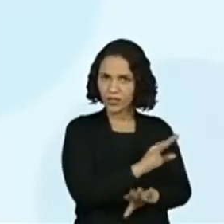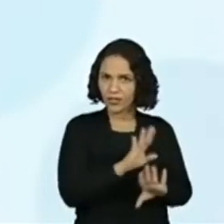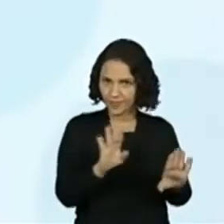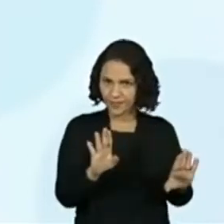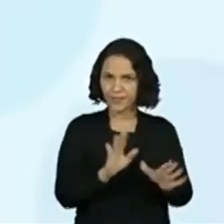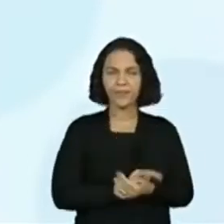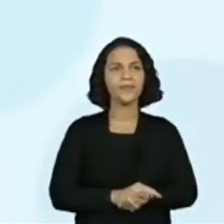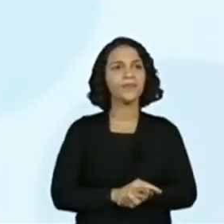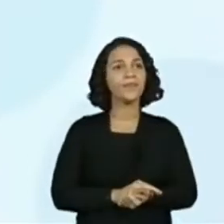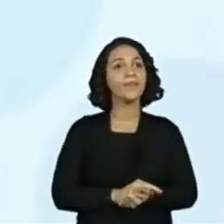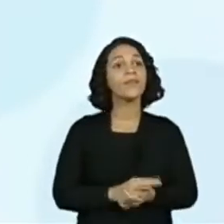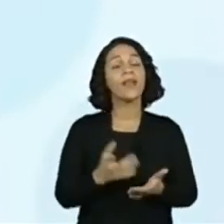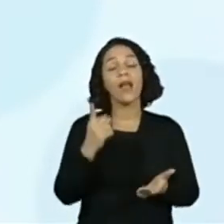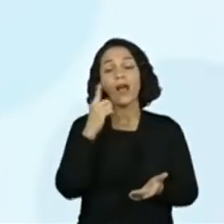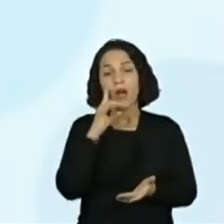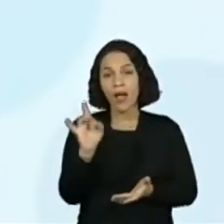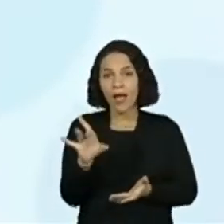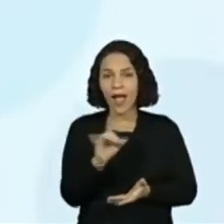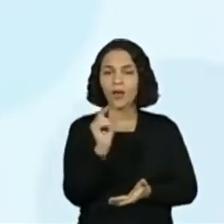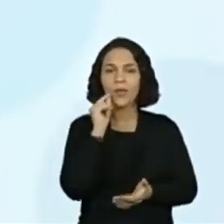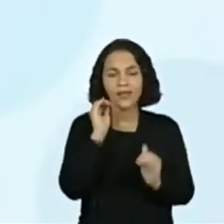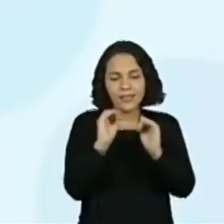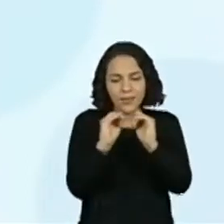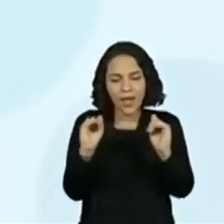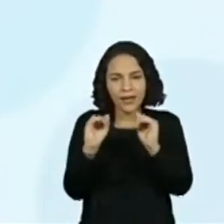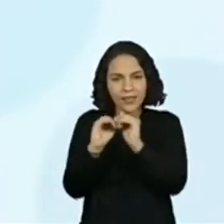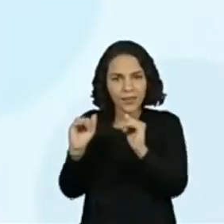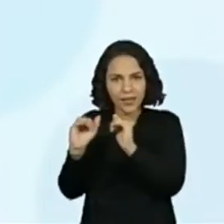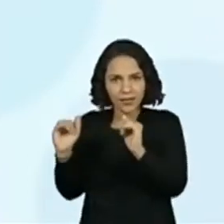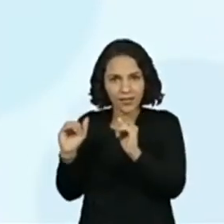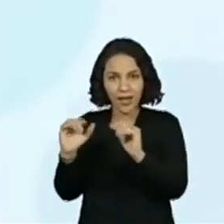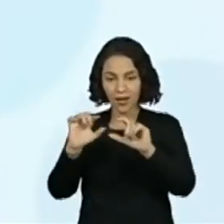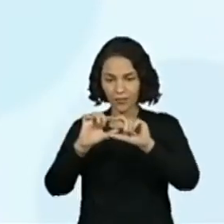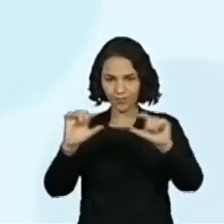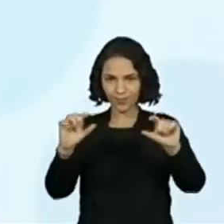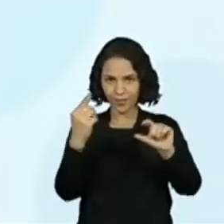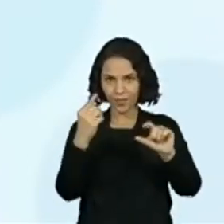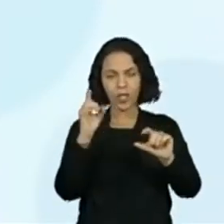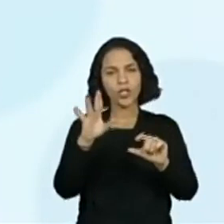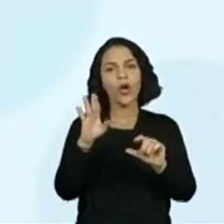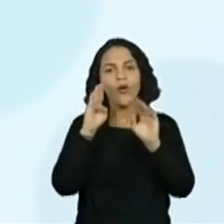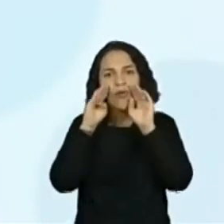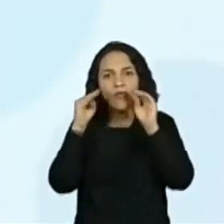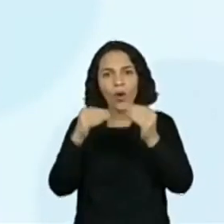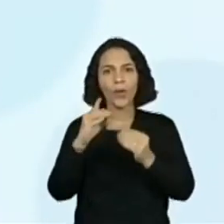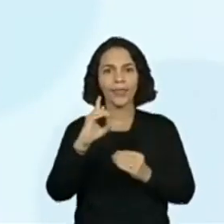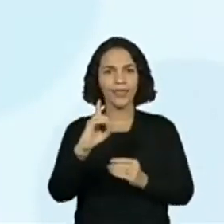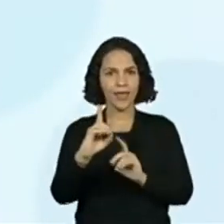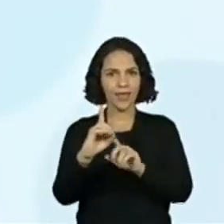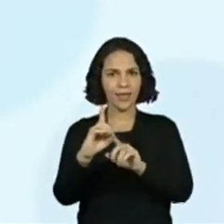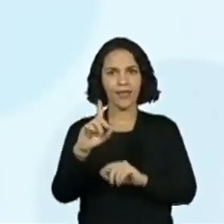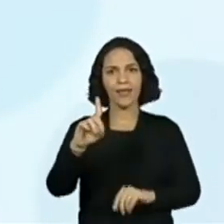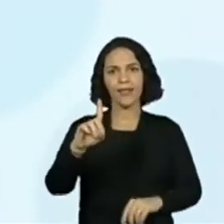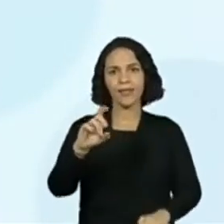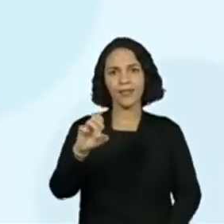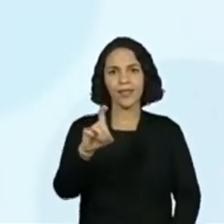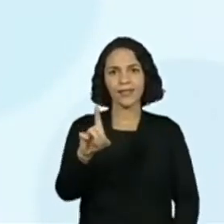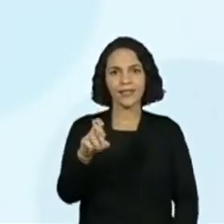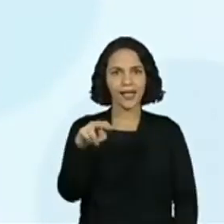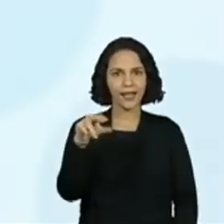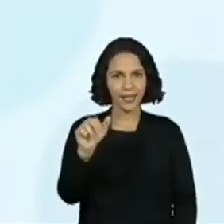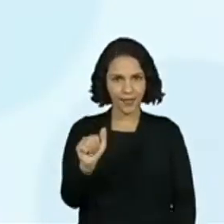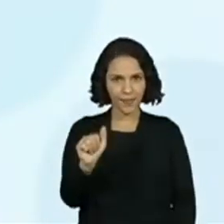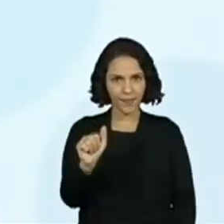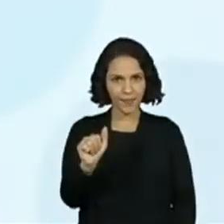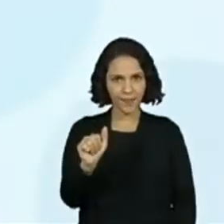6 unidades. Estamos separando aí, decompondo, não é? Pensando primeiramente nas dezenas. Isso.